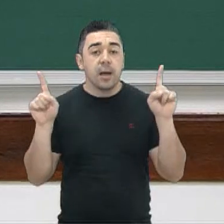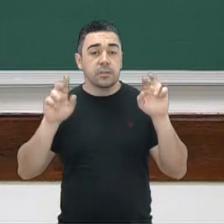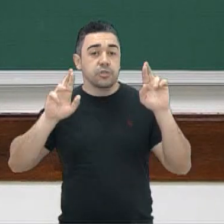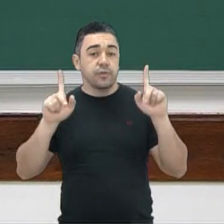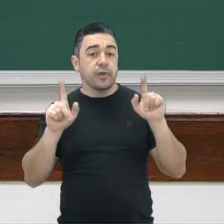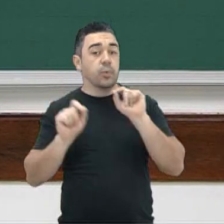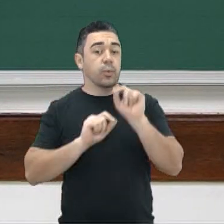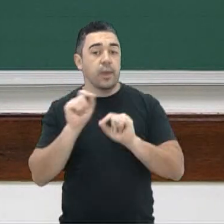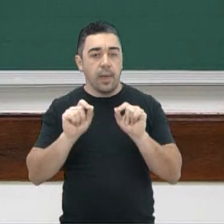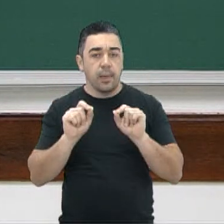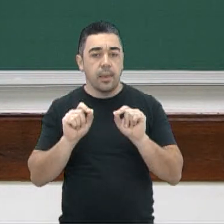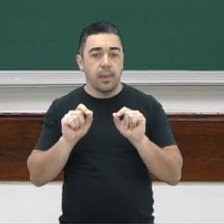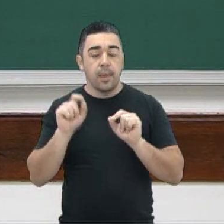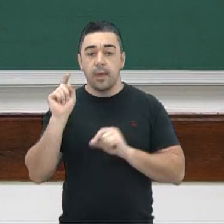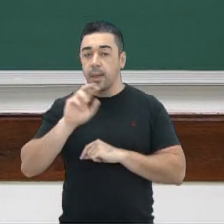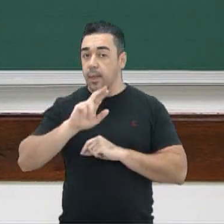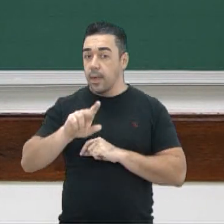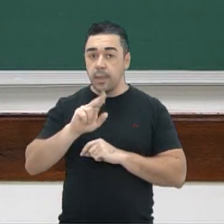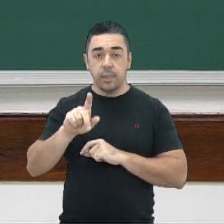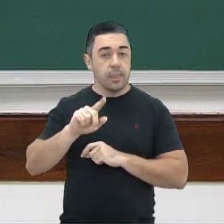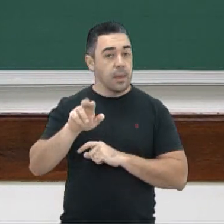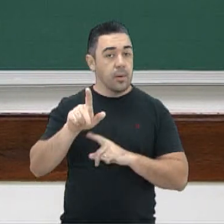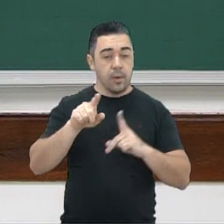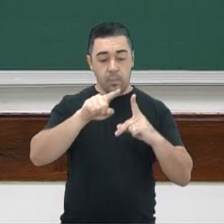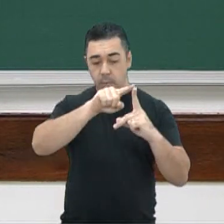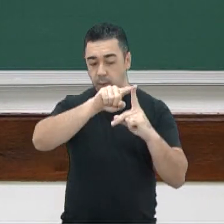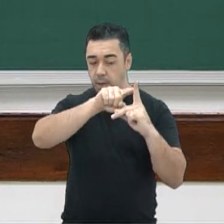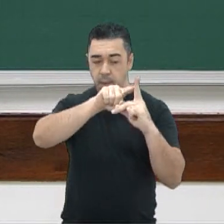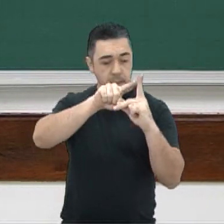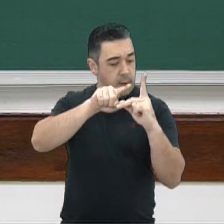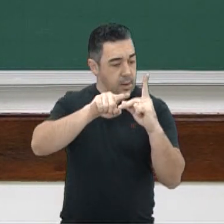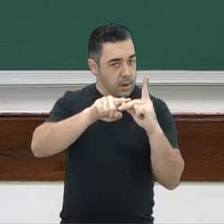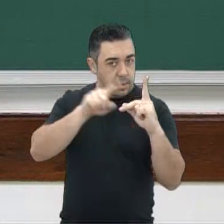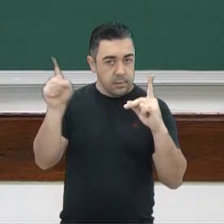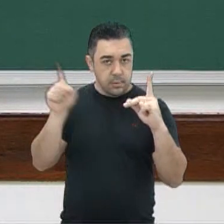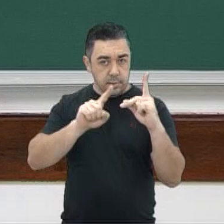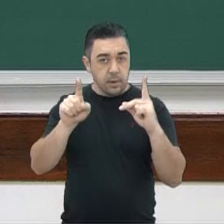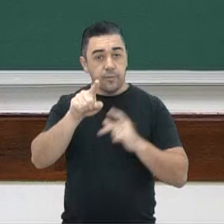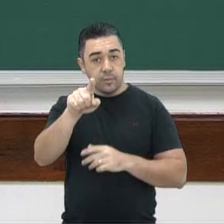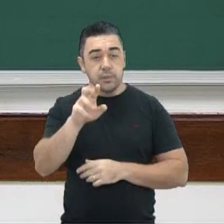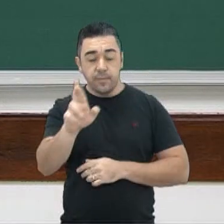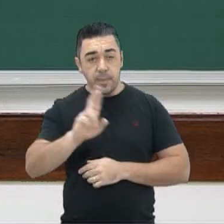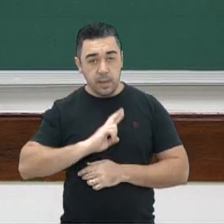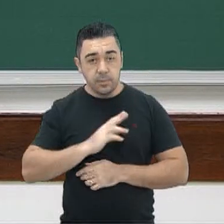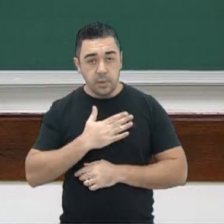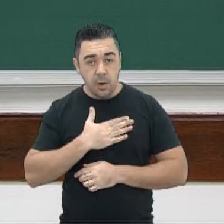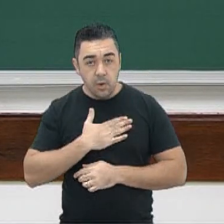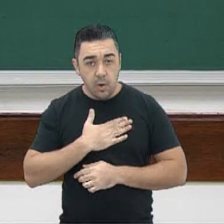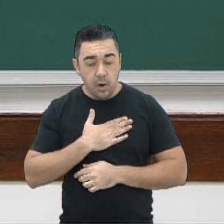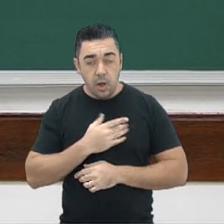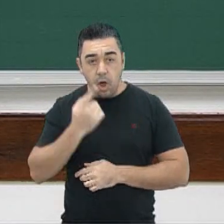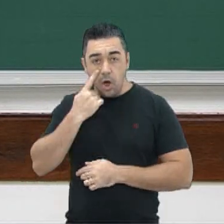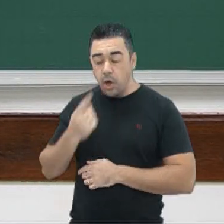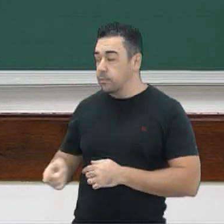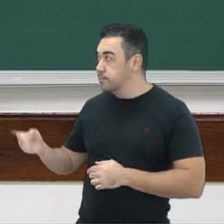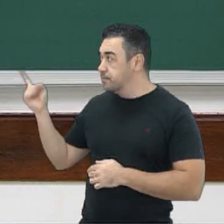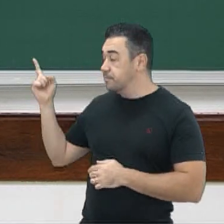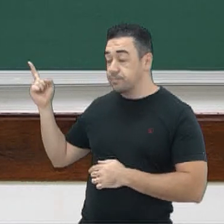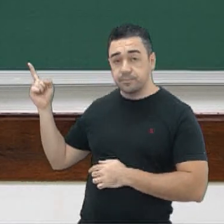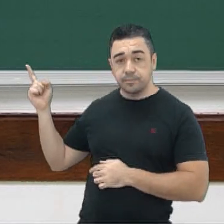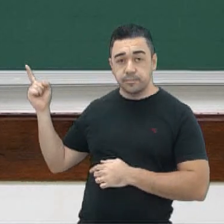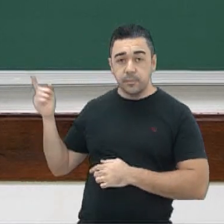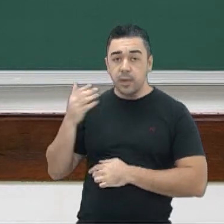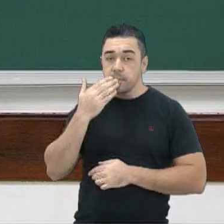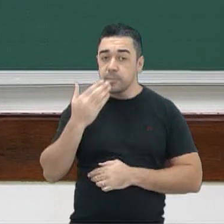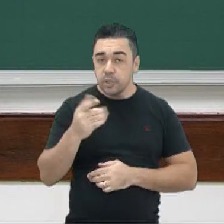aí. Qual é a diferença da mediatriz para a bissetriz? Vocês vão me responder nesse exercício. Então, olha o que ele está pedindo